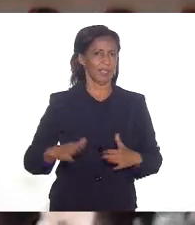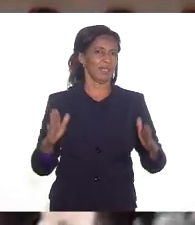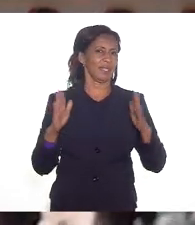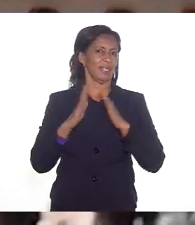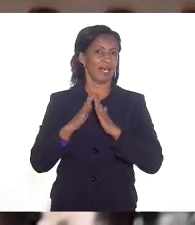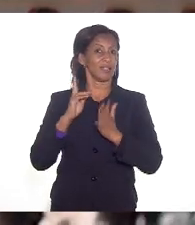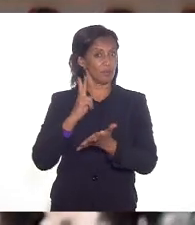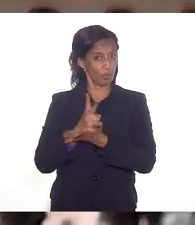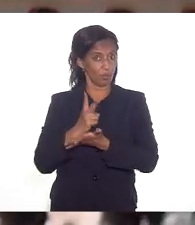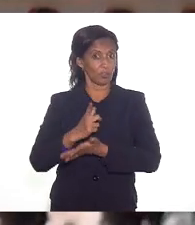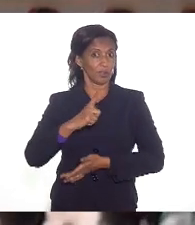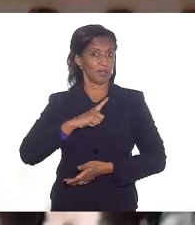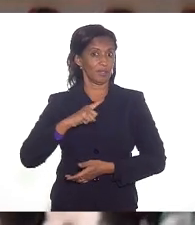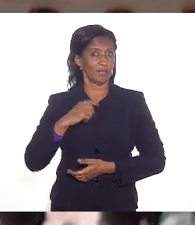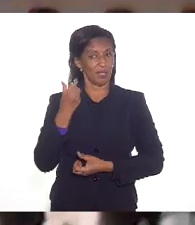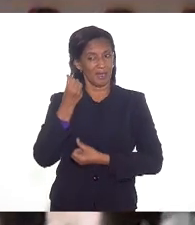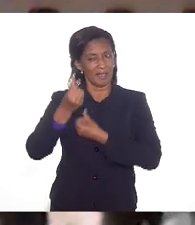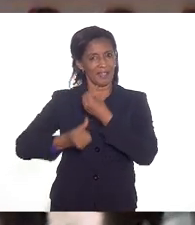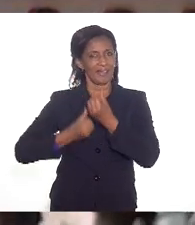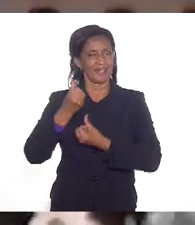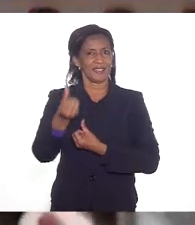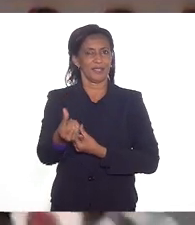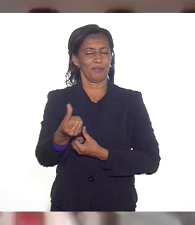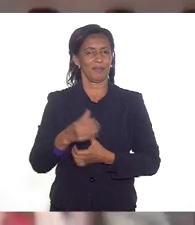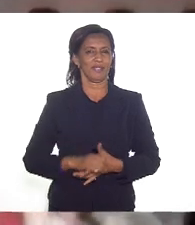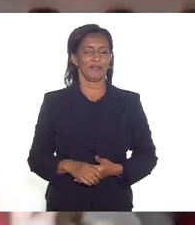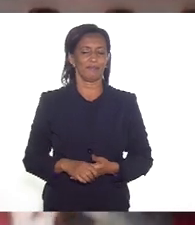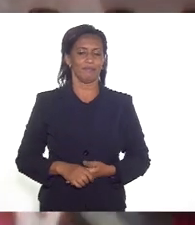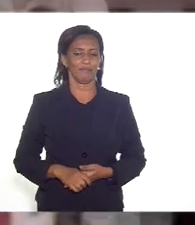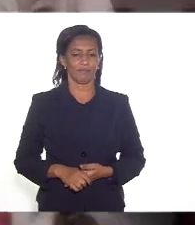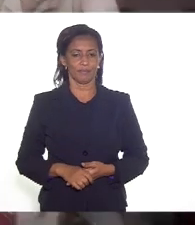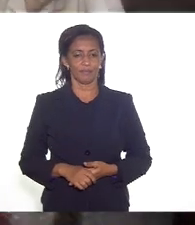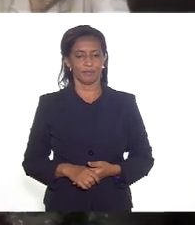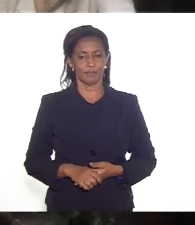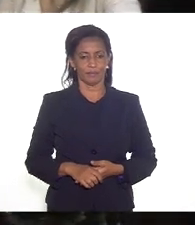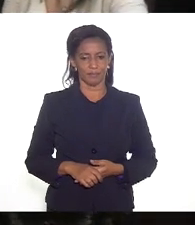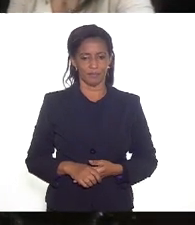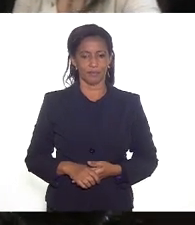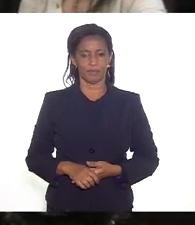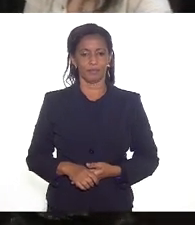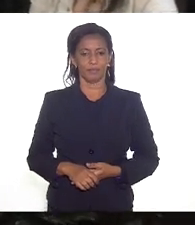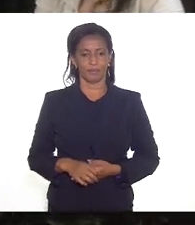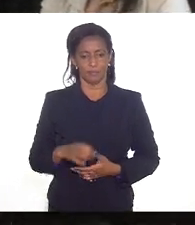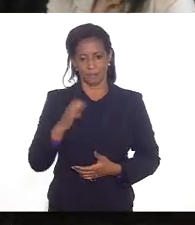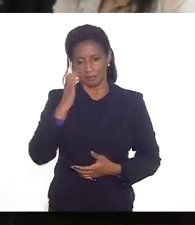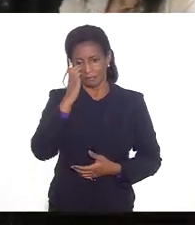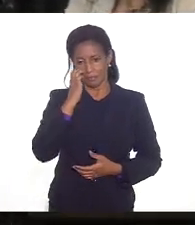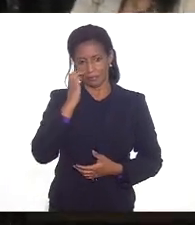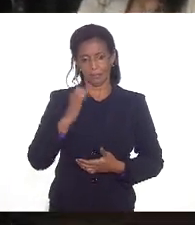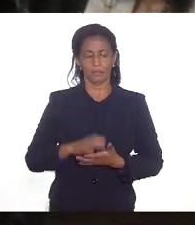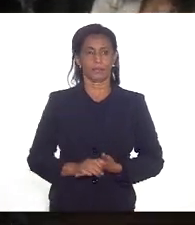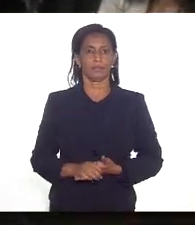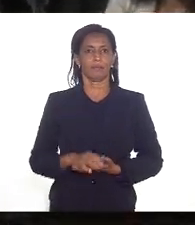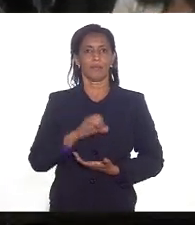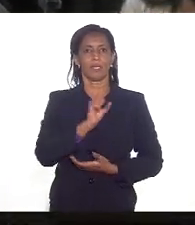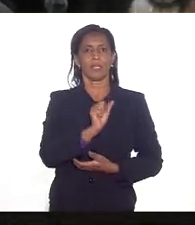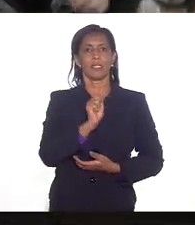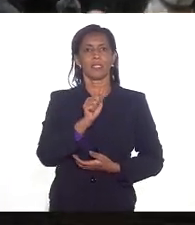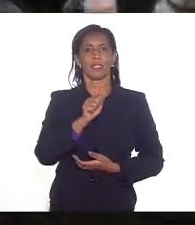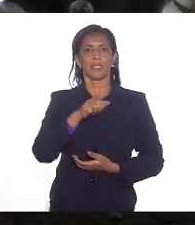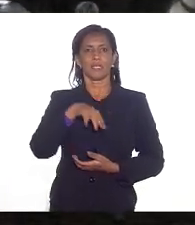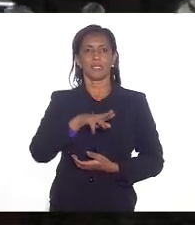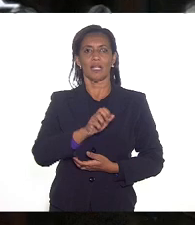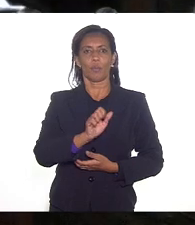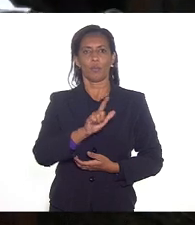continuarei tendo no segundo semestre Muito obrigado a presidente Obrigado muito pelas palavras com a palavra Deputado Samuel Malafaia